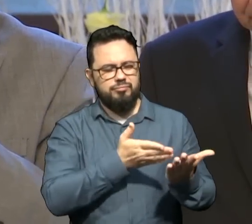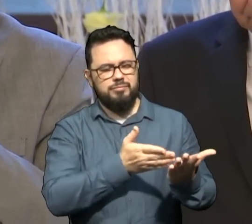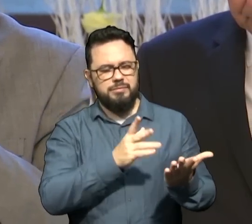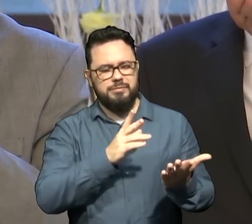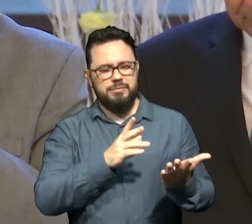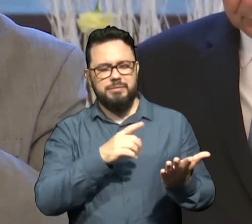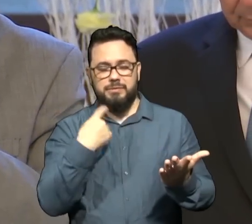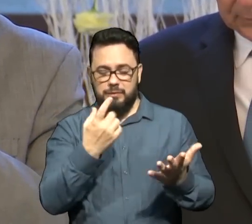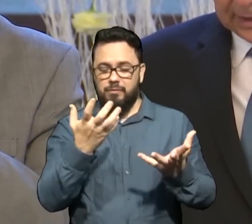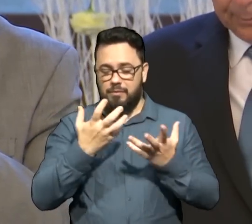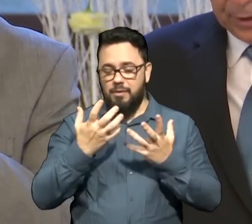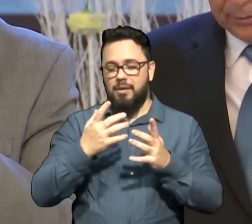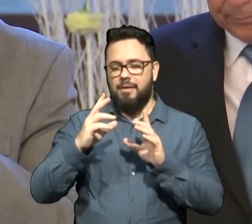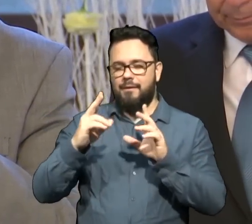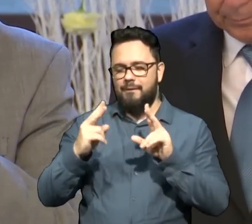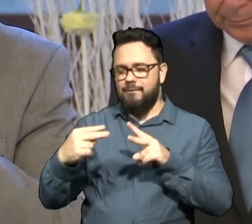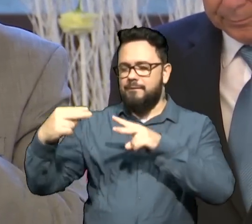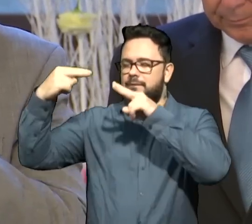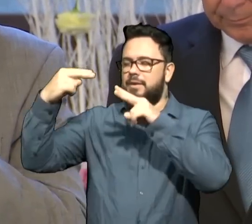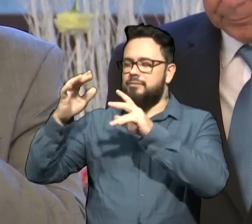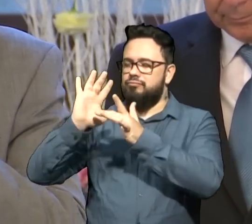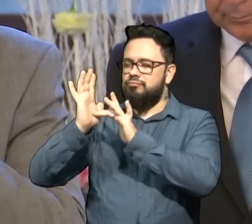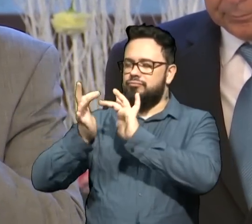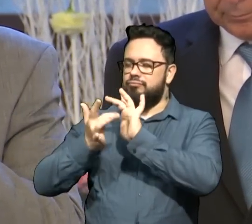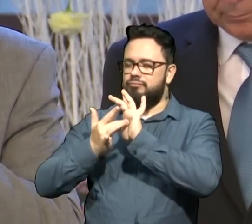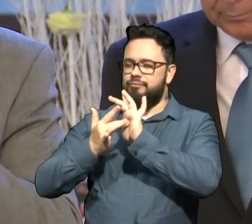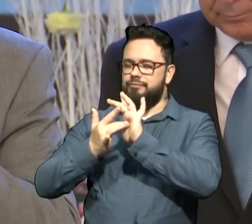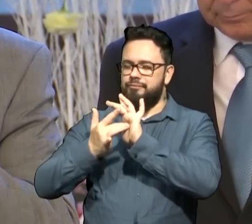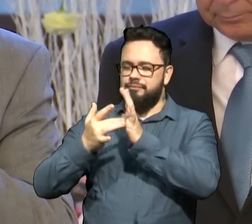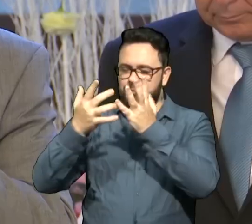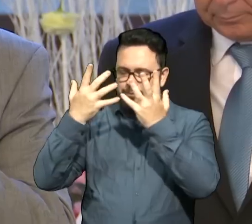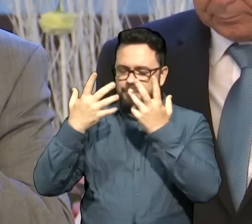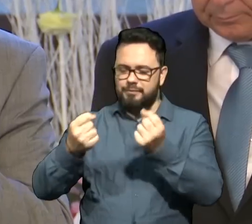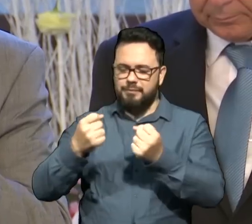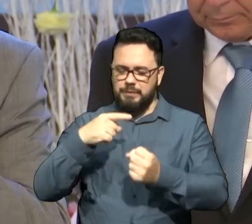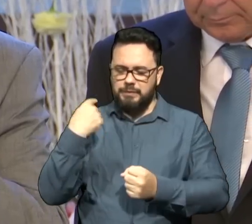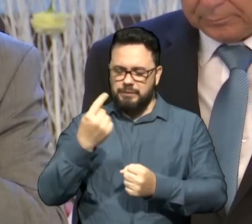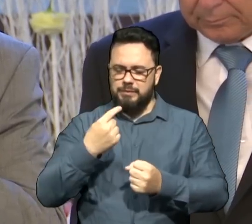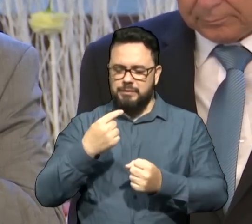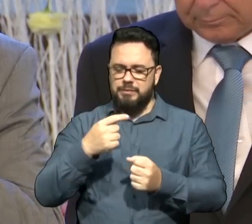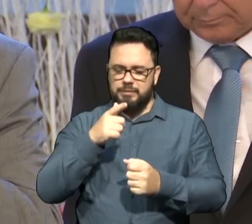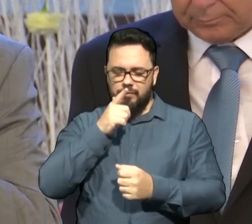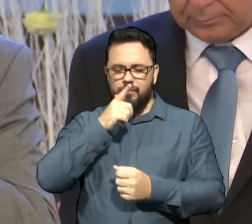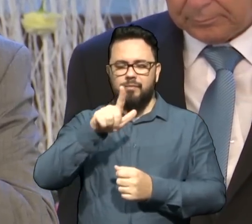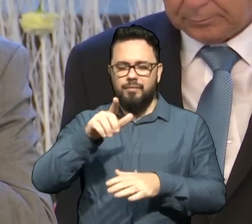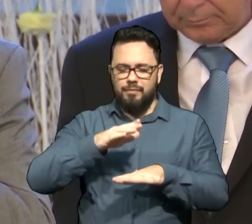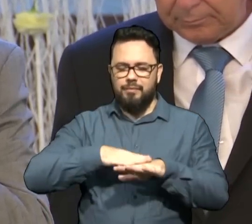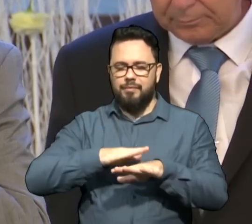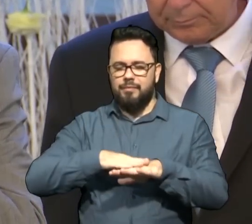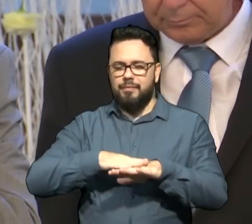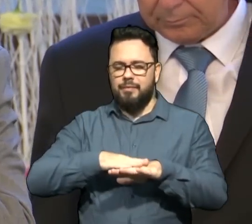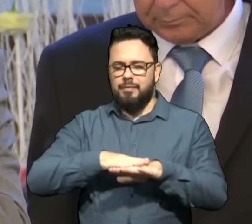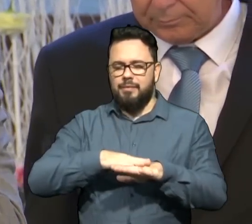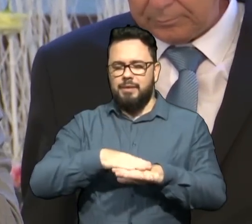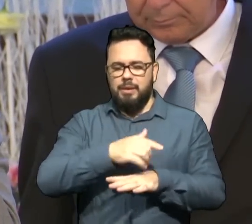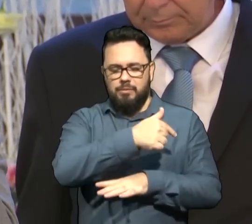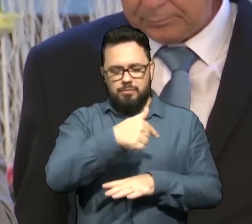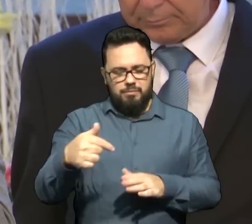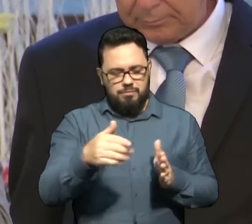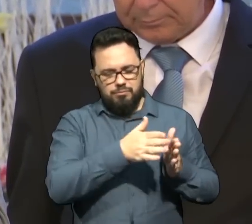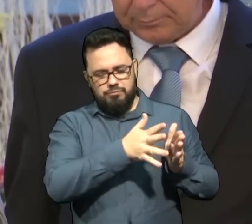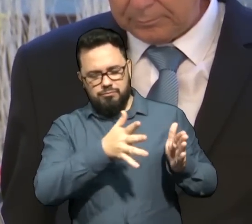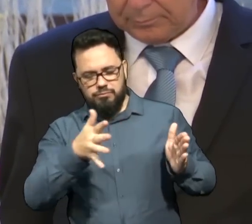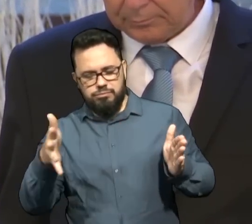ver Jesus permita-nos senhor esse privilégio e que durante essa semana o teu